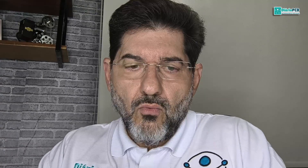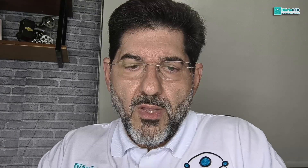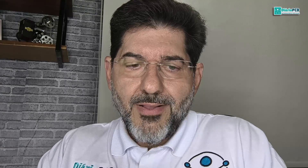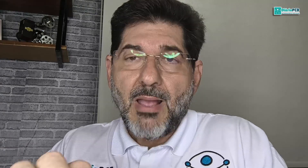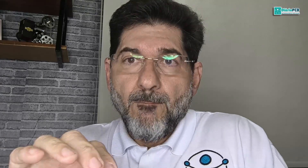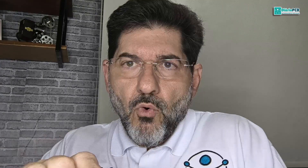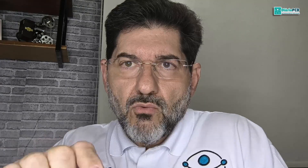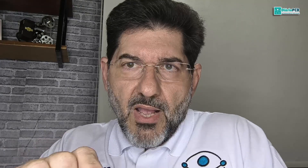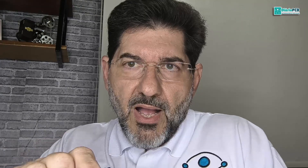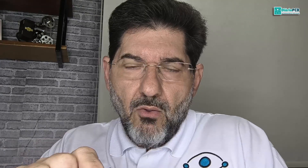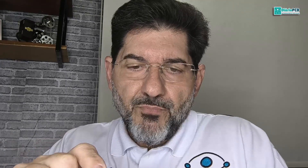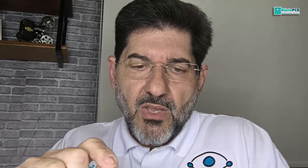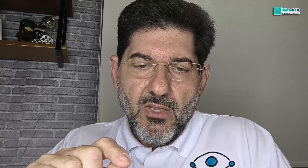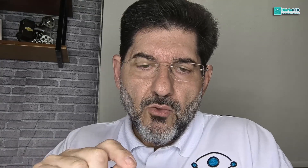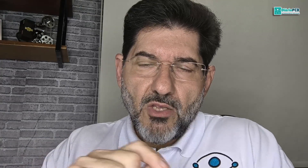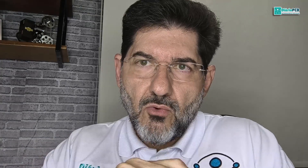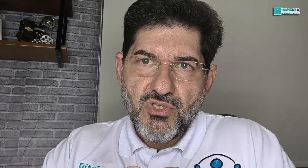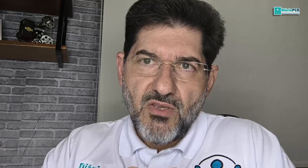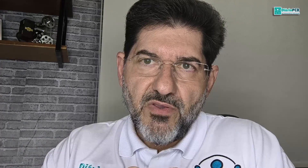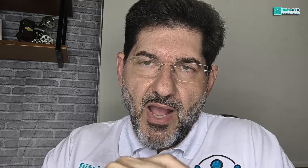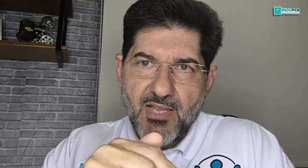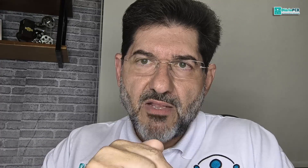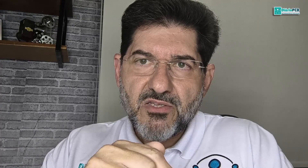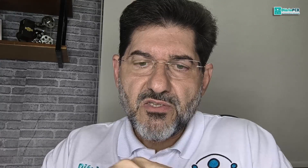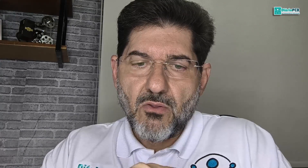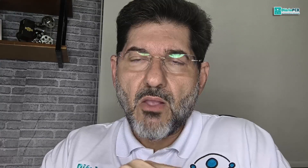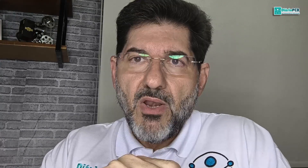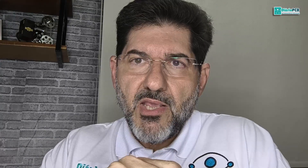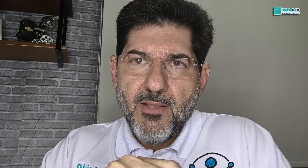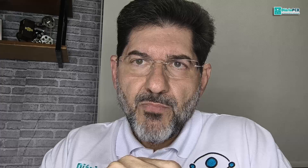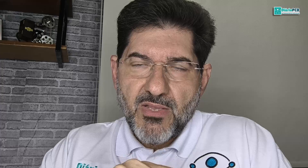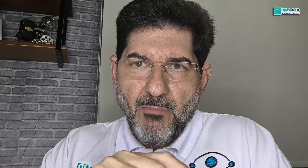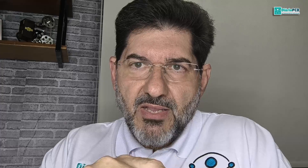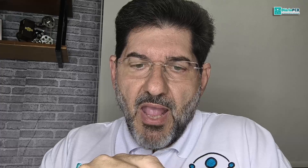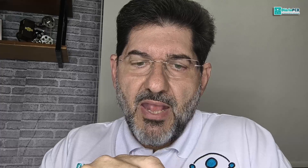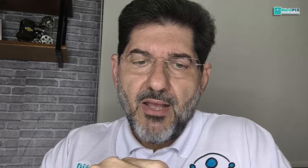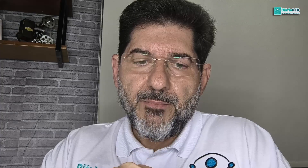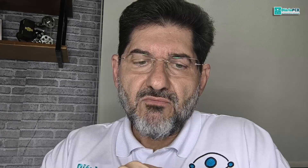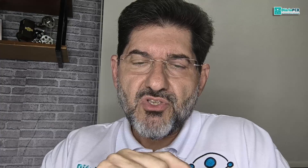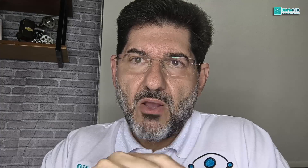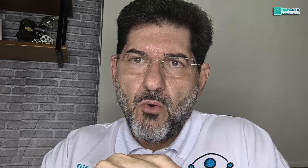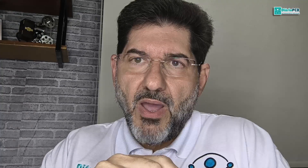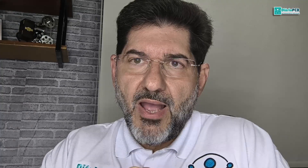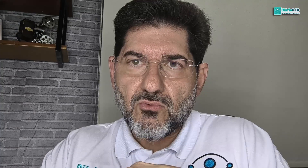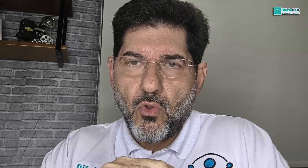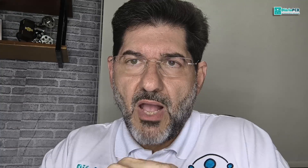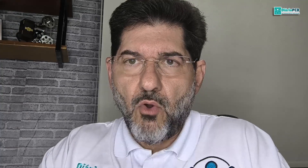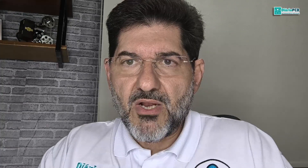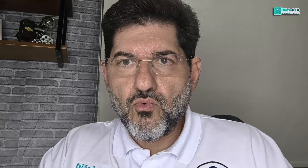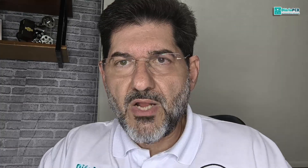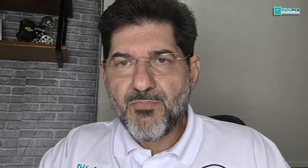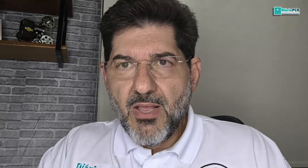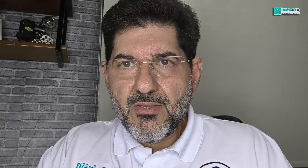Surdodum, tá muito legal, e nós, inclusive, aqui na descrição tem um link da matéria para você acompanhar